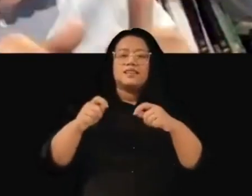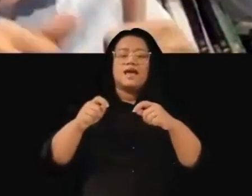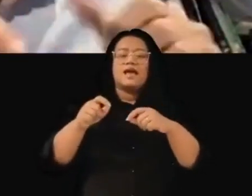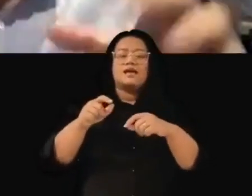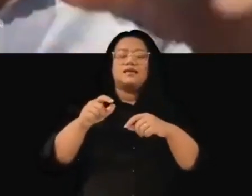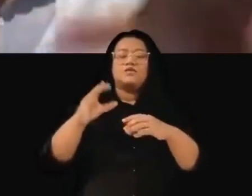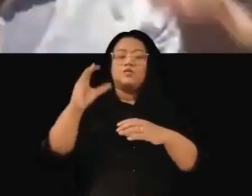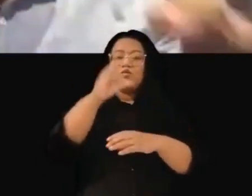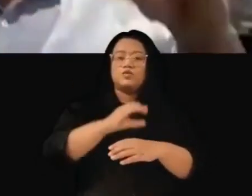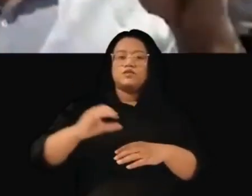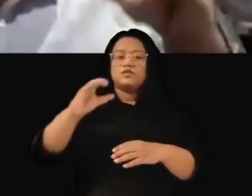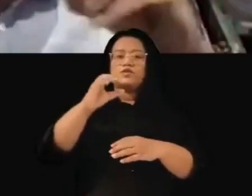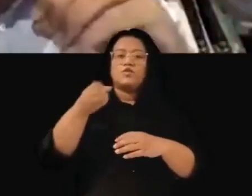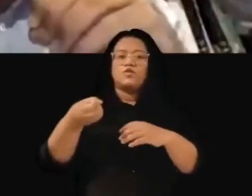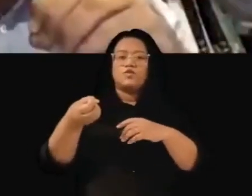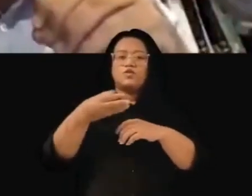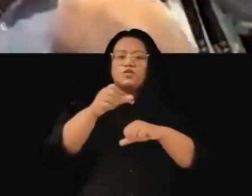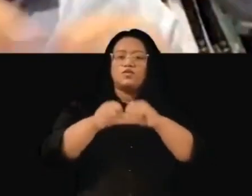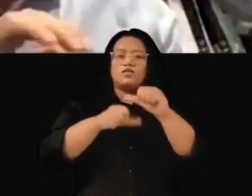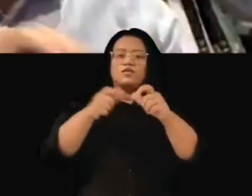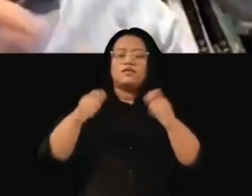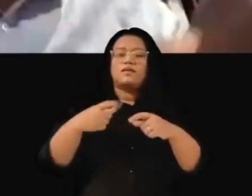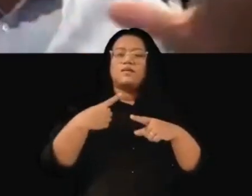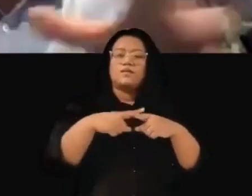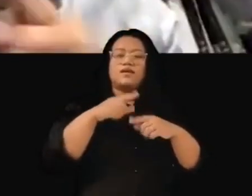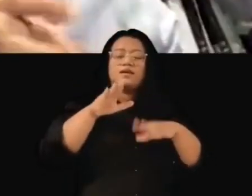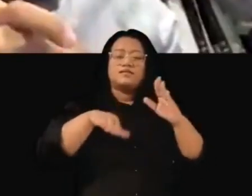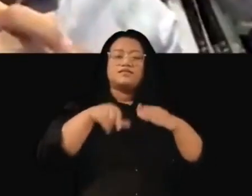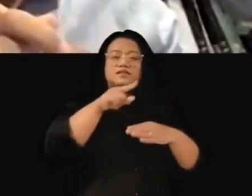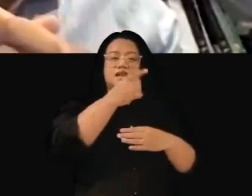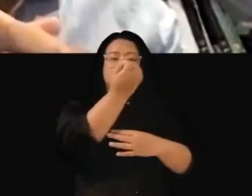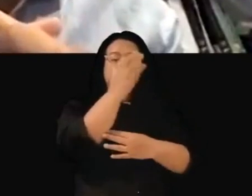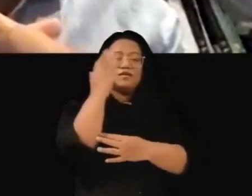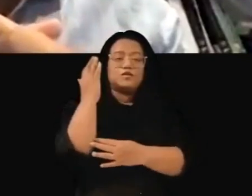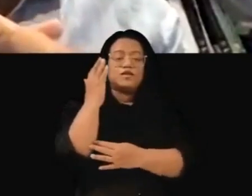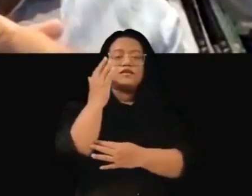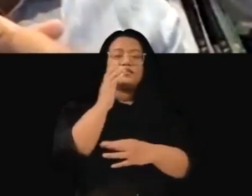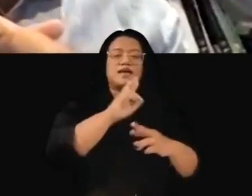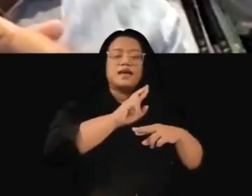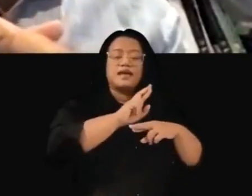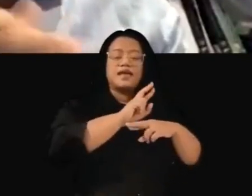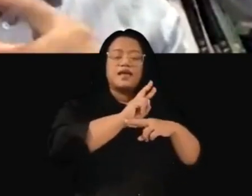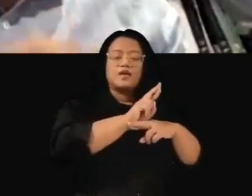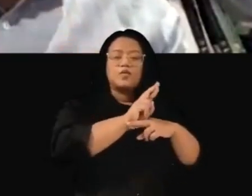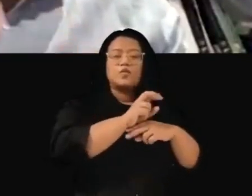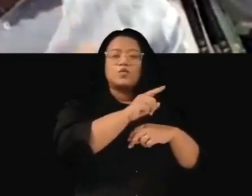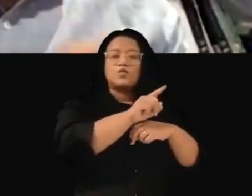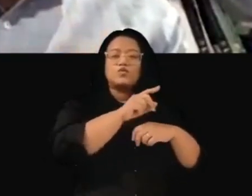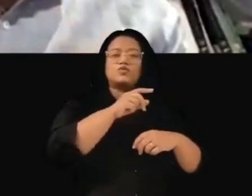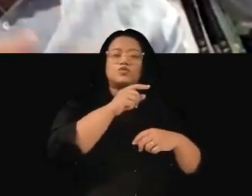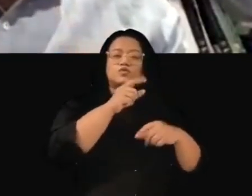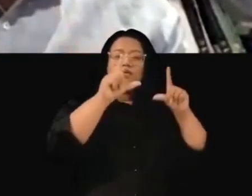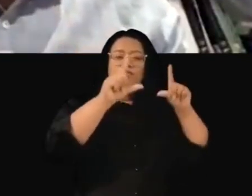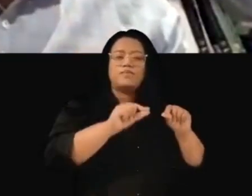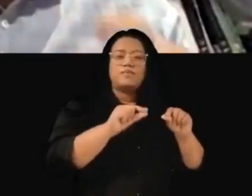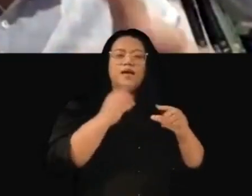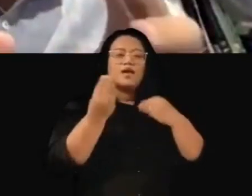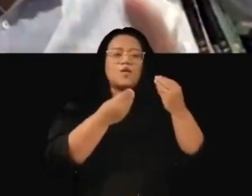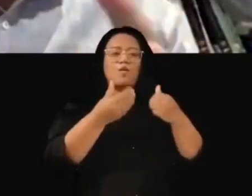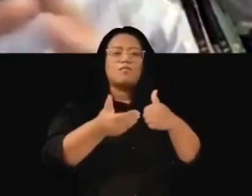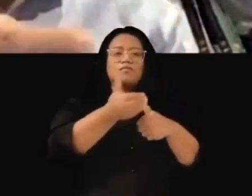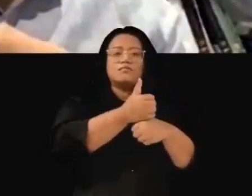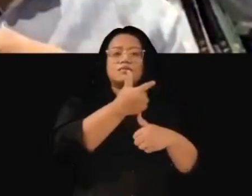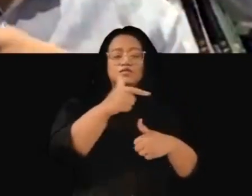muito diferente de quando eu ia lá, esgotava o recurso da natureza e ficava sem nada para repor. Nessa direção,